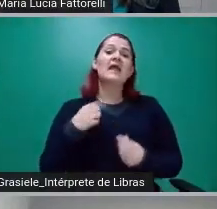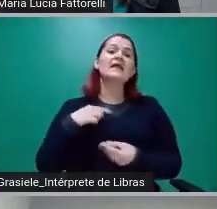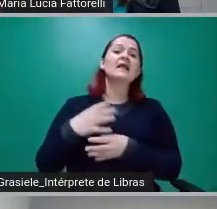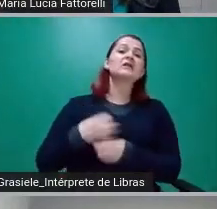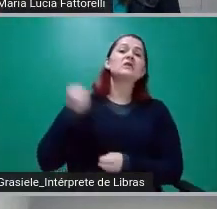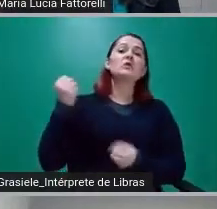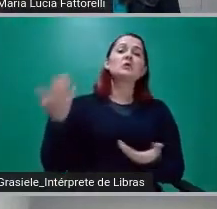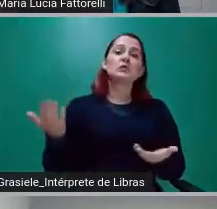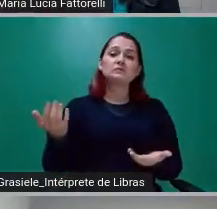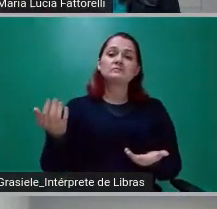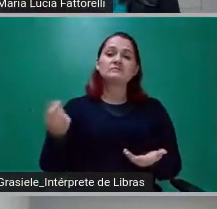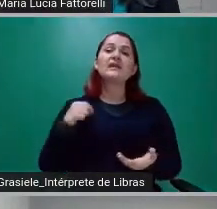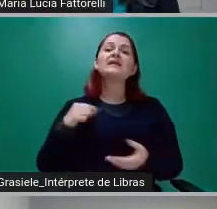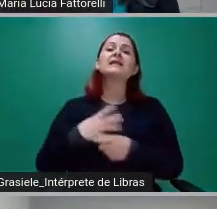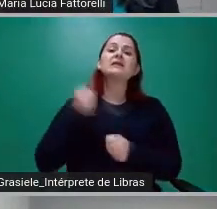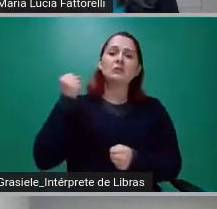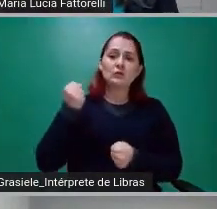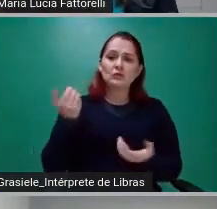temos a resposta ainda.